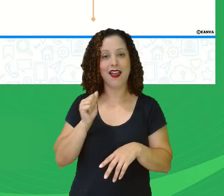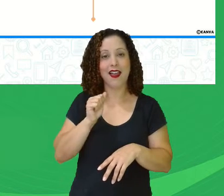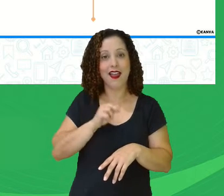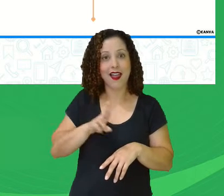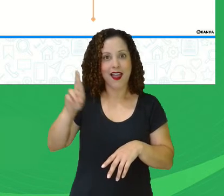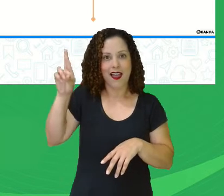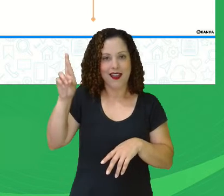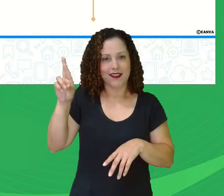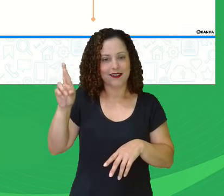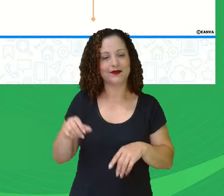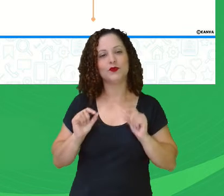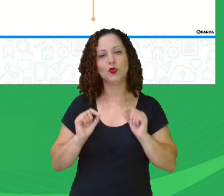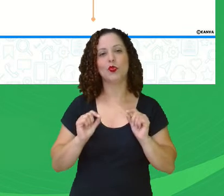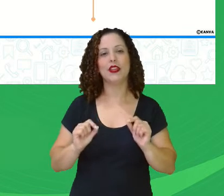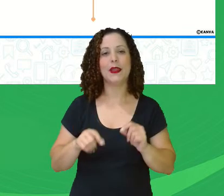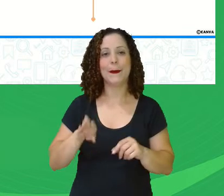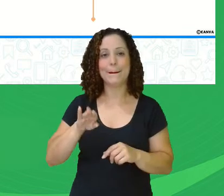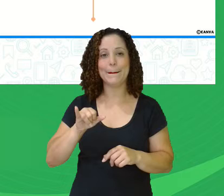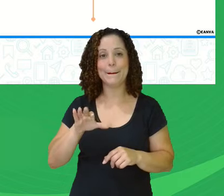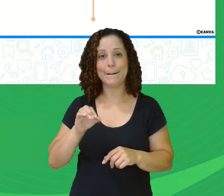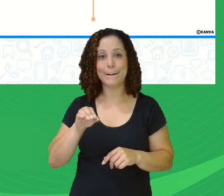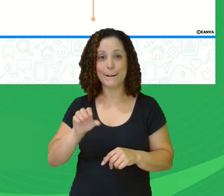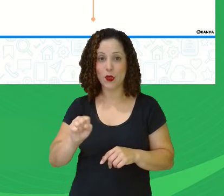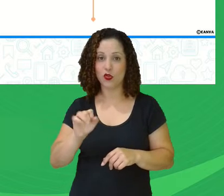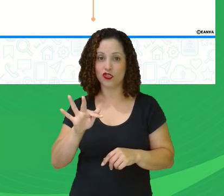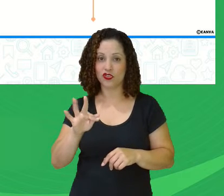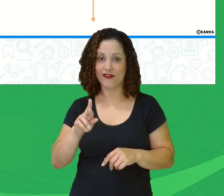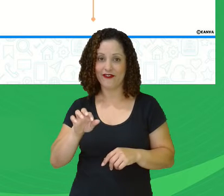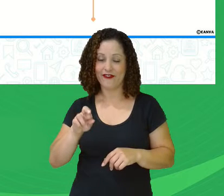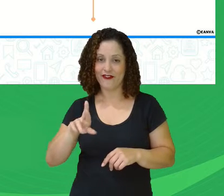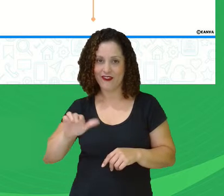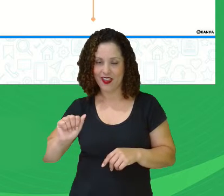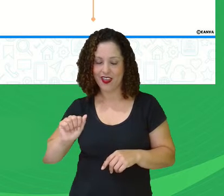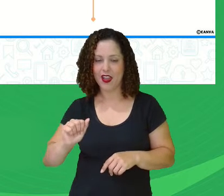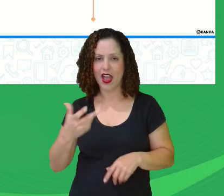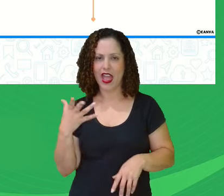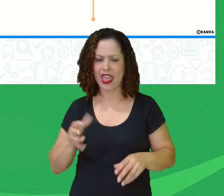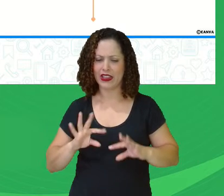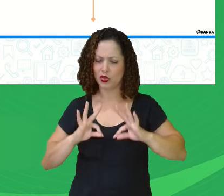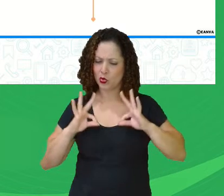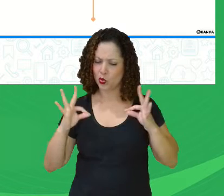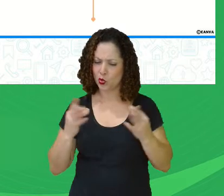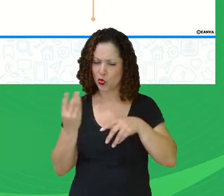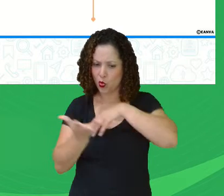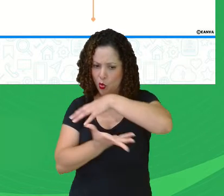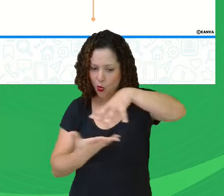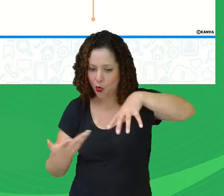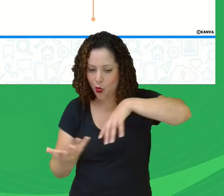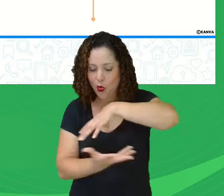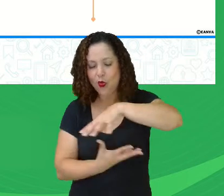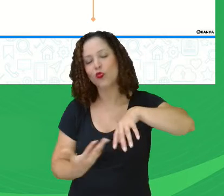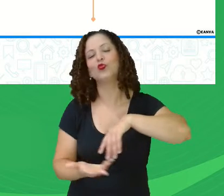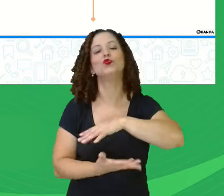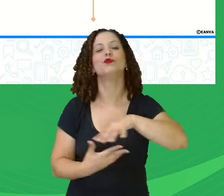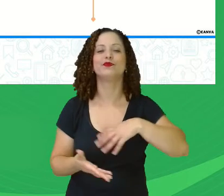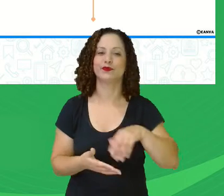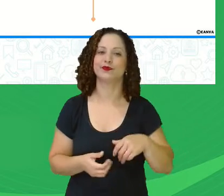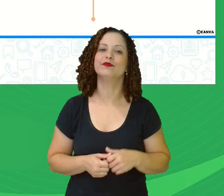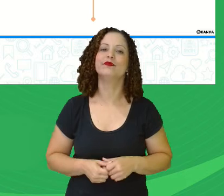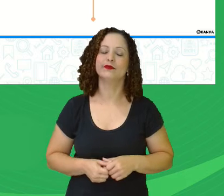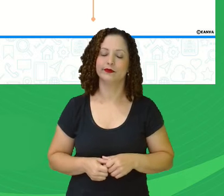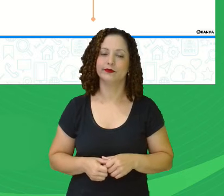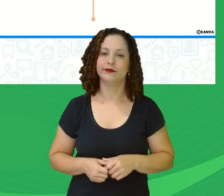Biosfera é o conjunto geral, os seres vivos, as relações entre eles. Então, quando a gente pensa no planeta Terra como um todo, é a